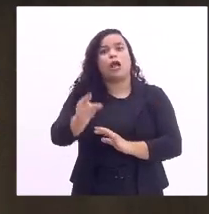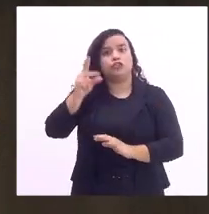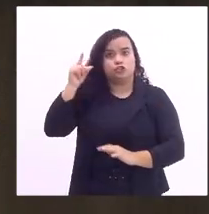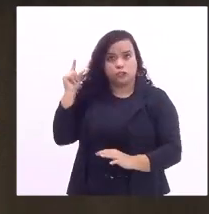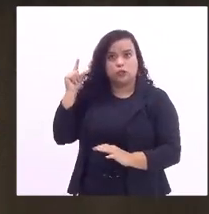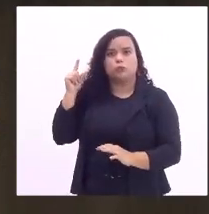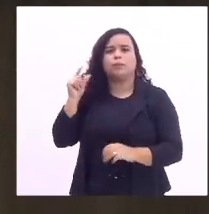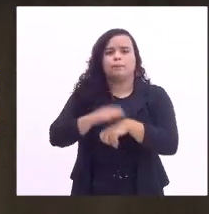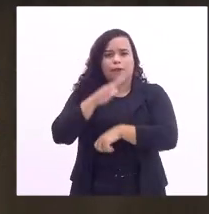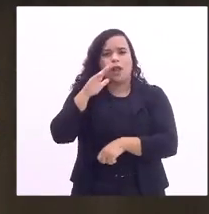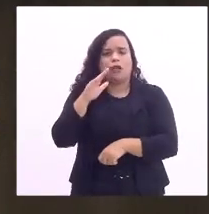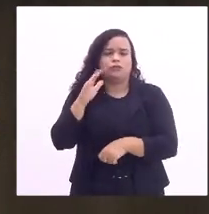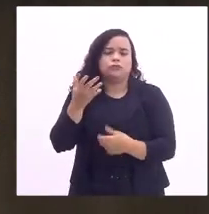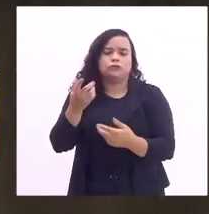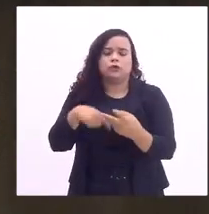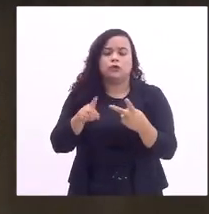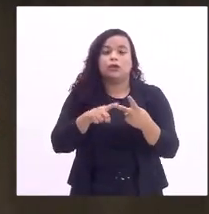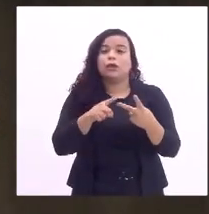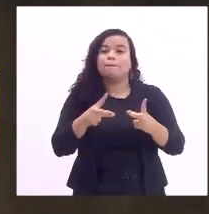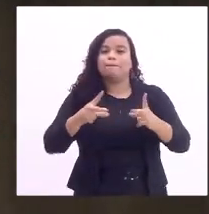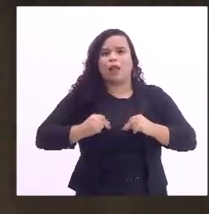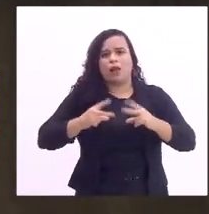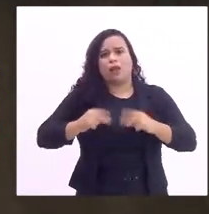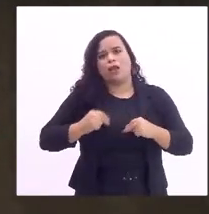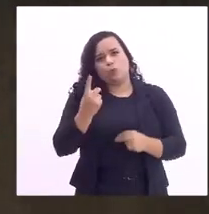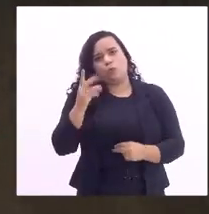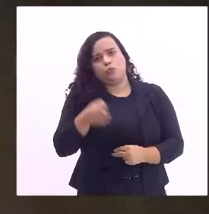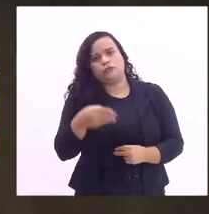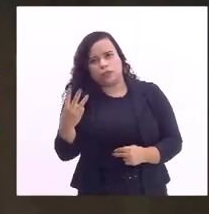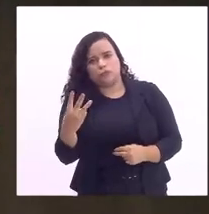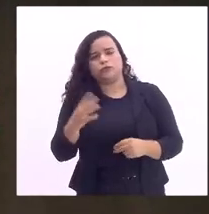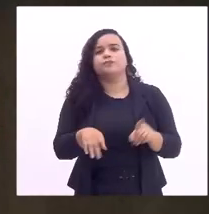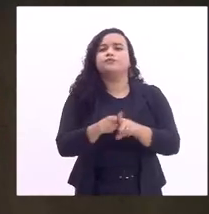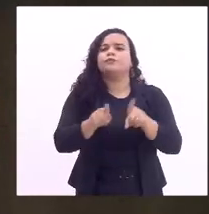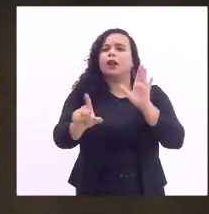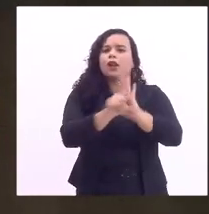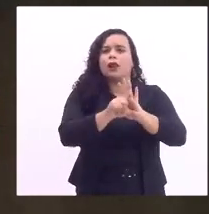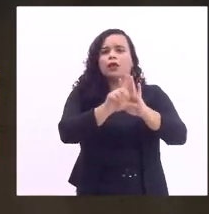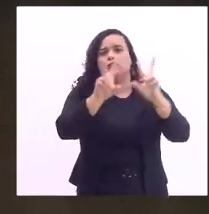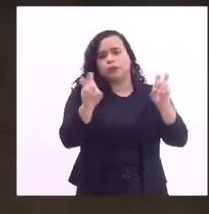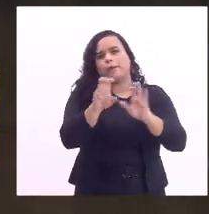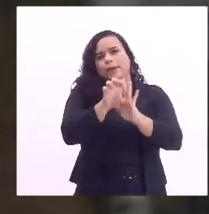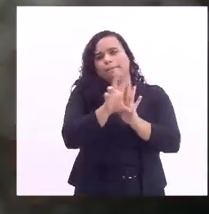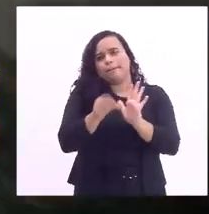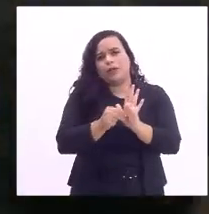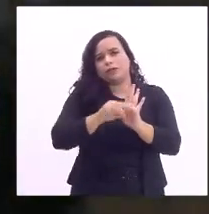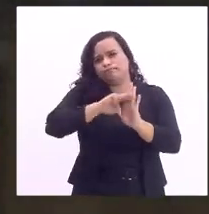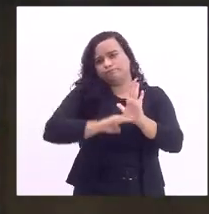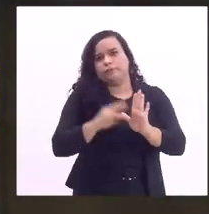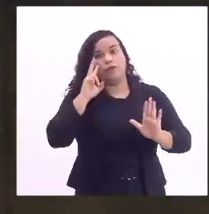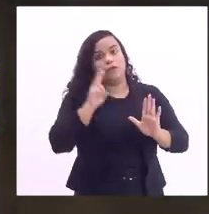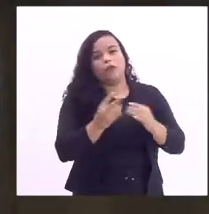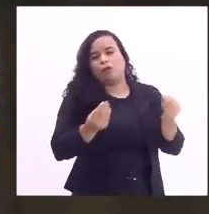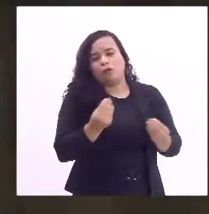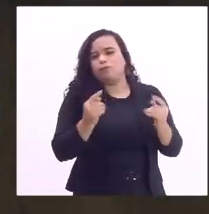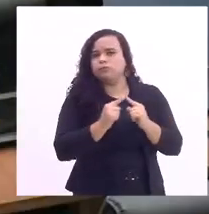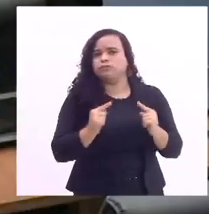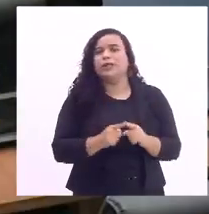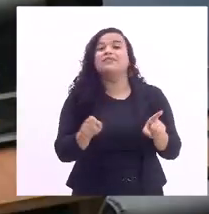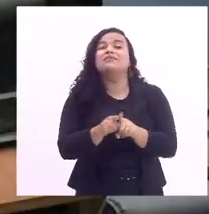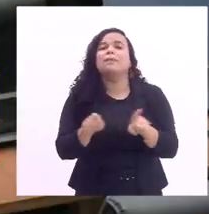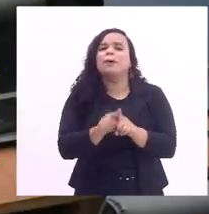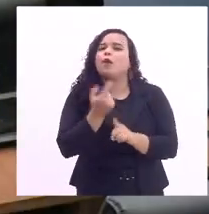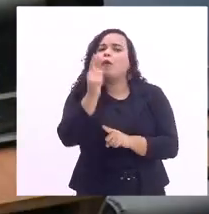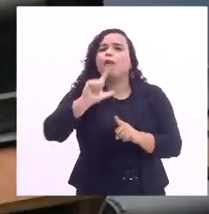de outros aspectos que estão no texto da lei com a recepção das emendas. Um outro aspecto foi, sem ferir o regime